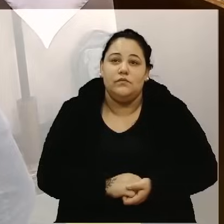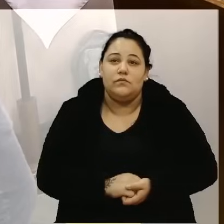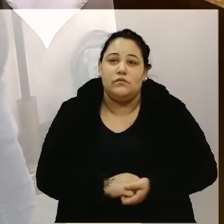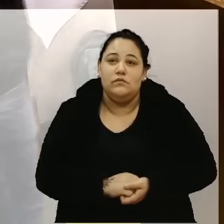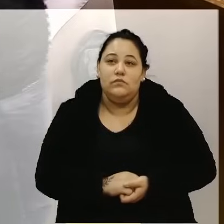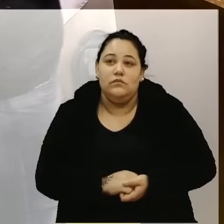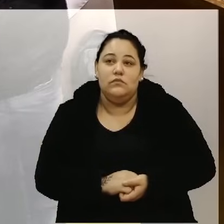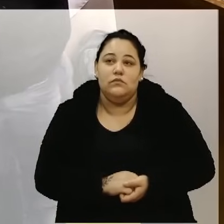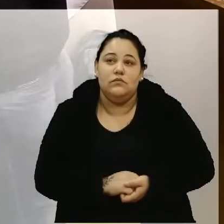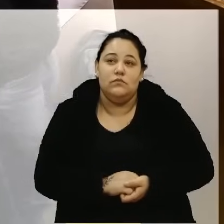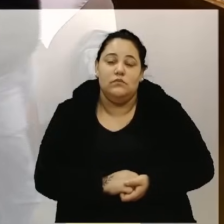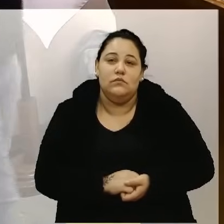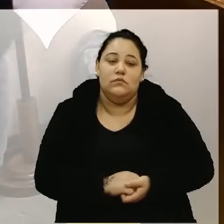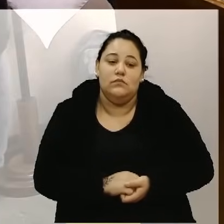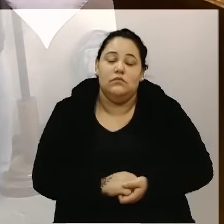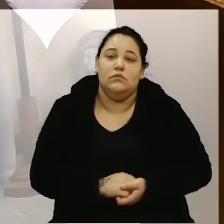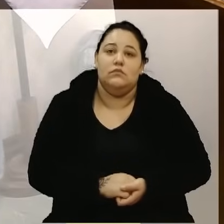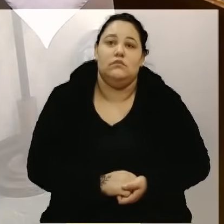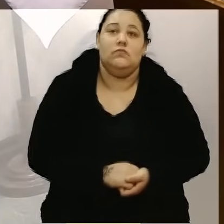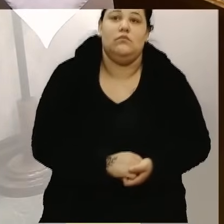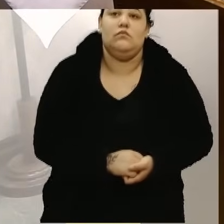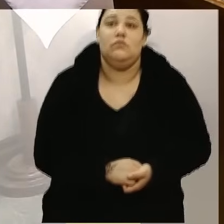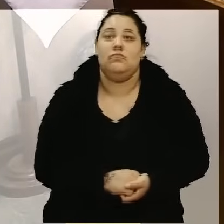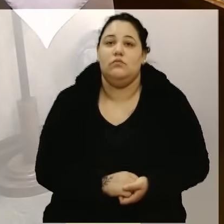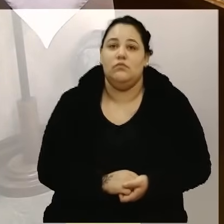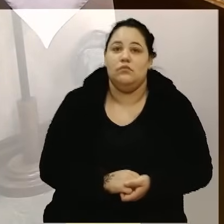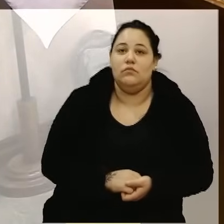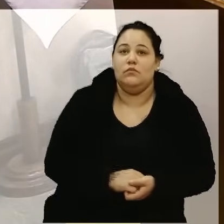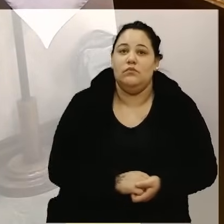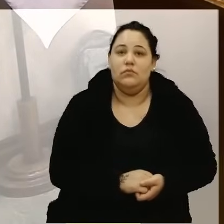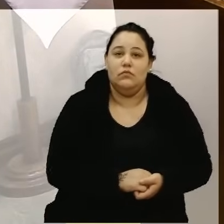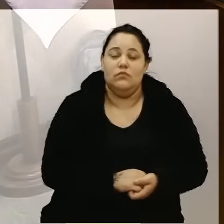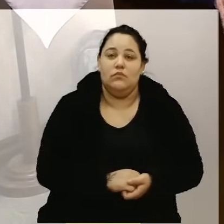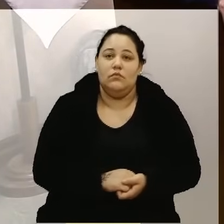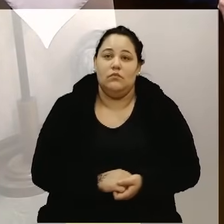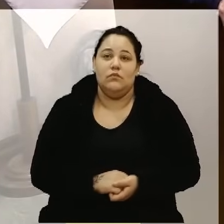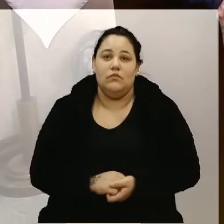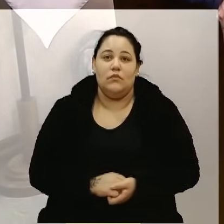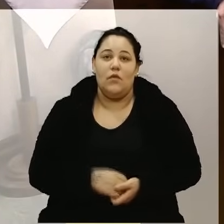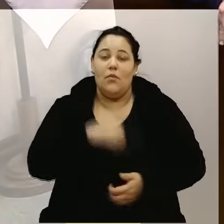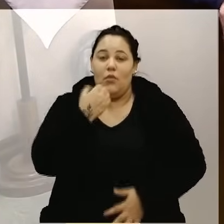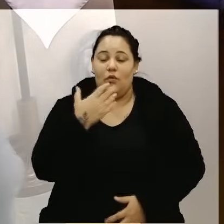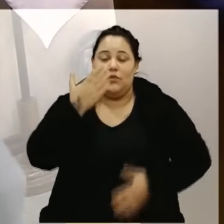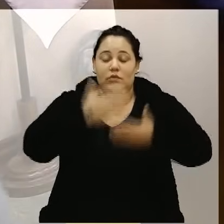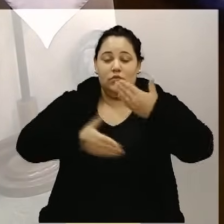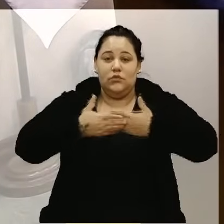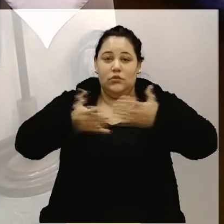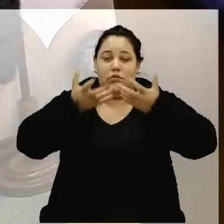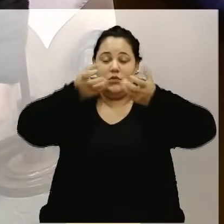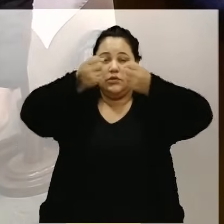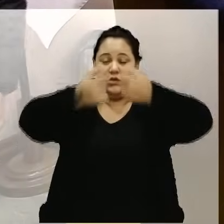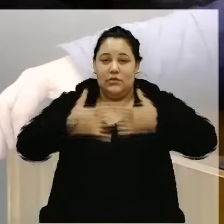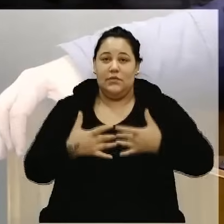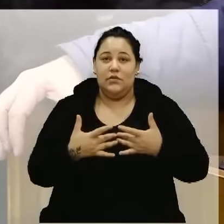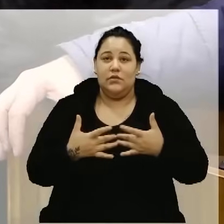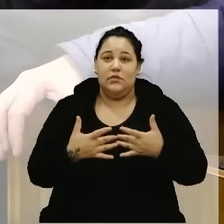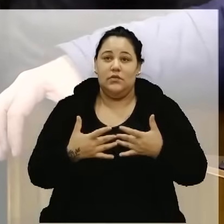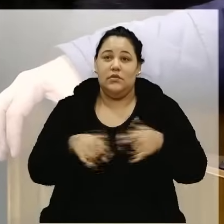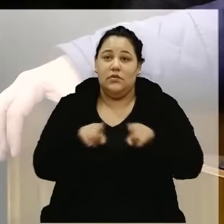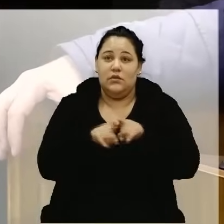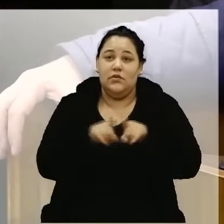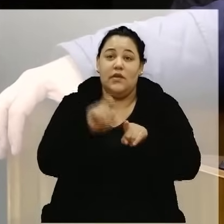Obrigado, Boldo. Bom, senhores e senhoras, quais são os efeitos, então, de mitigação na